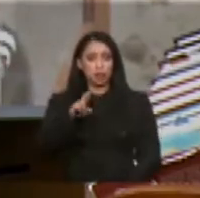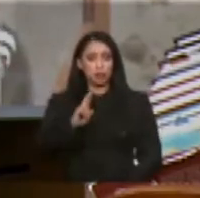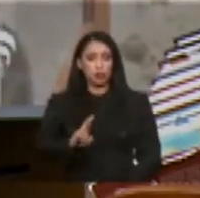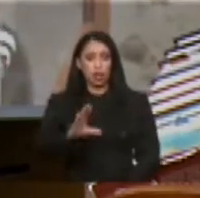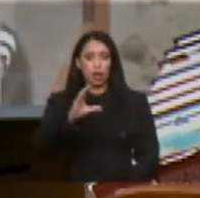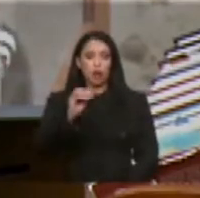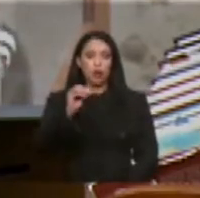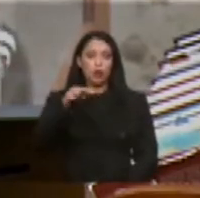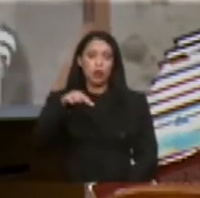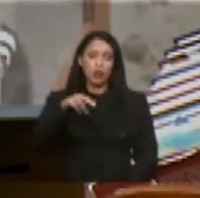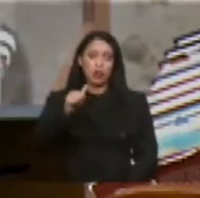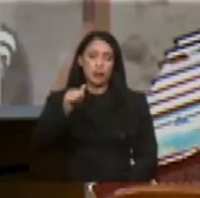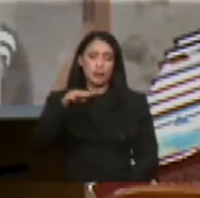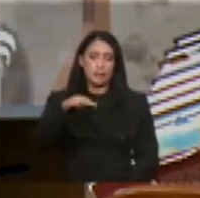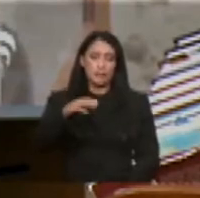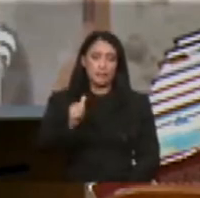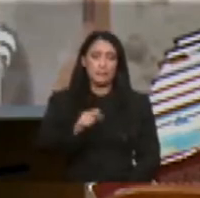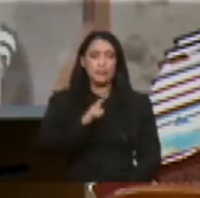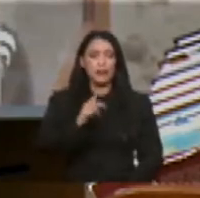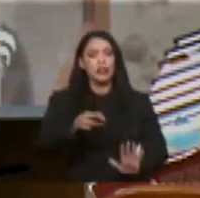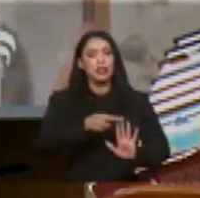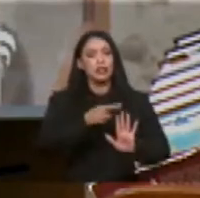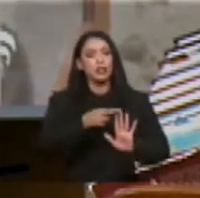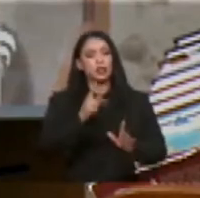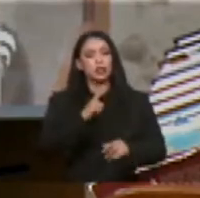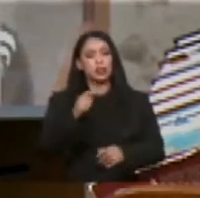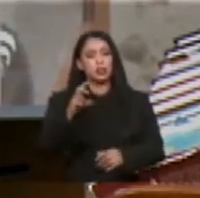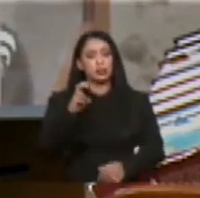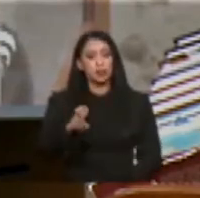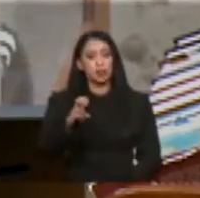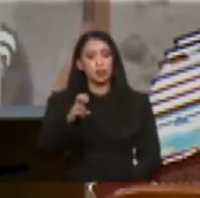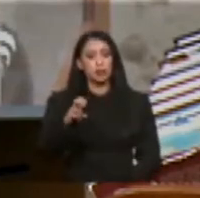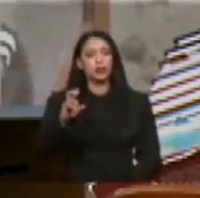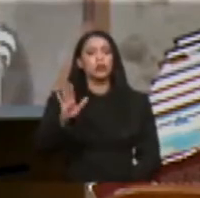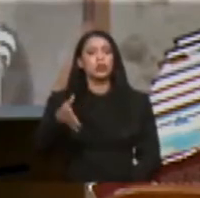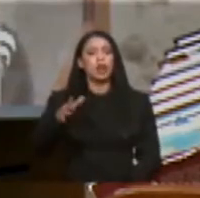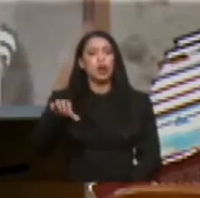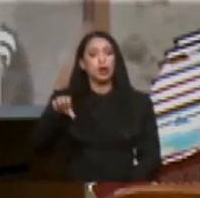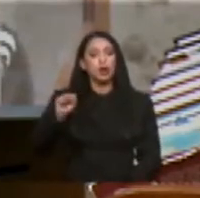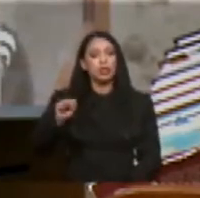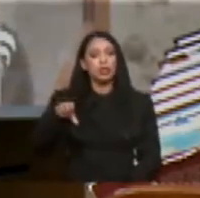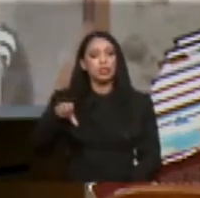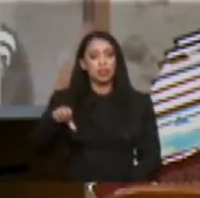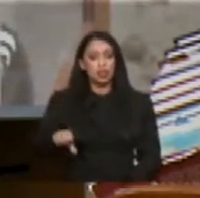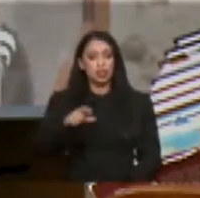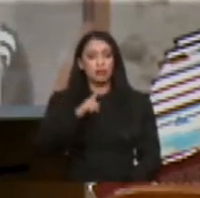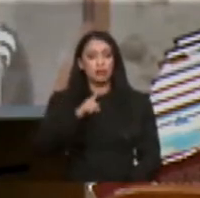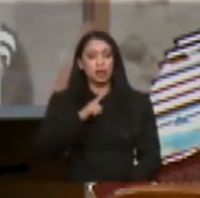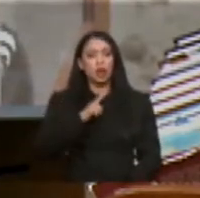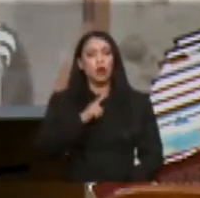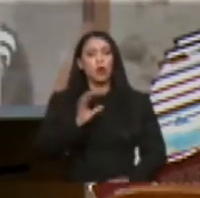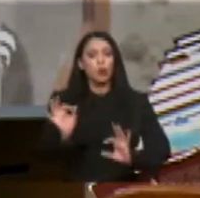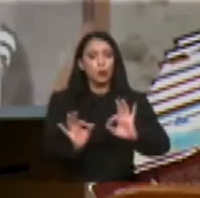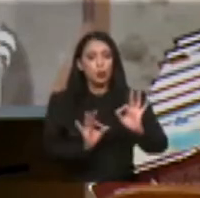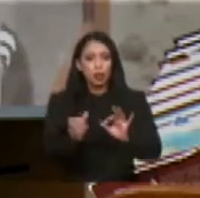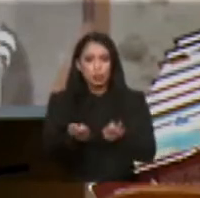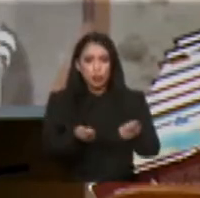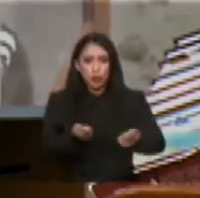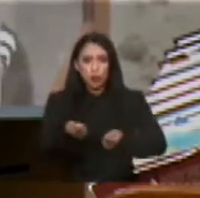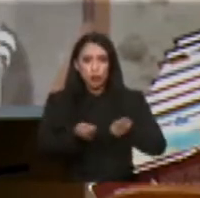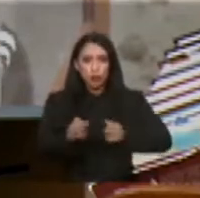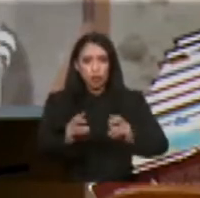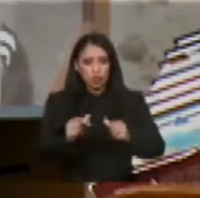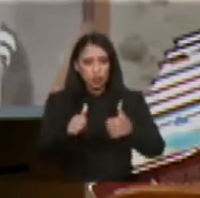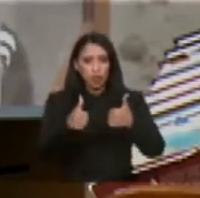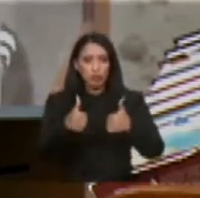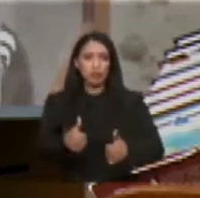o CONAMA, por meio da Resolução 5 de 89, criou o PRONAR, Programa Nacional de Controle da Qualidade